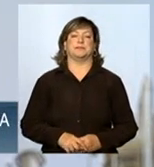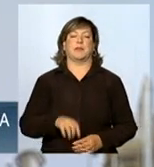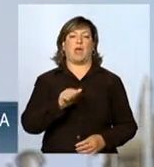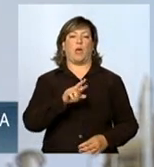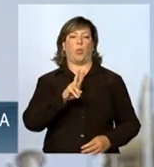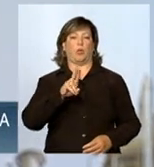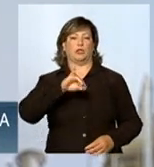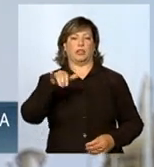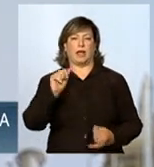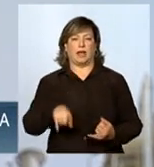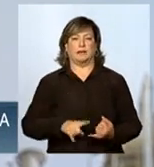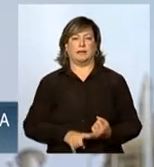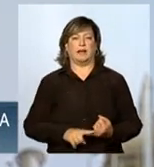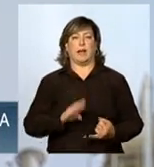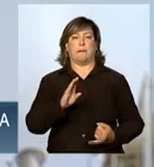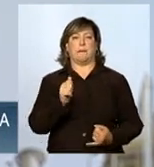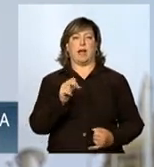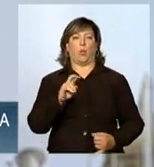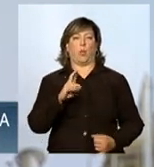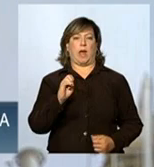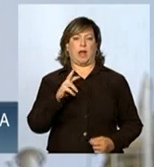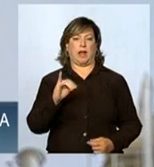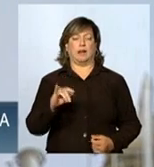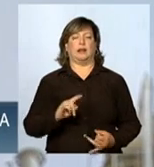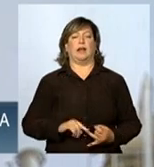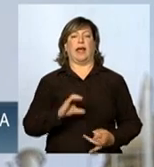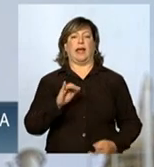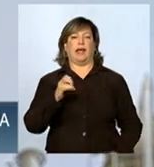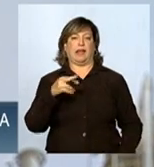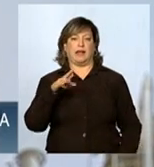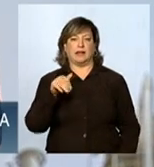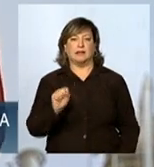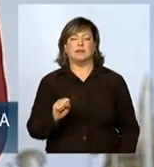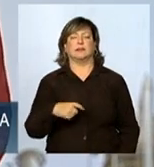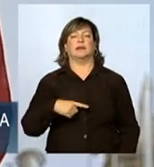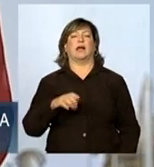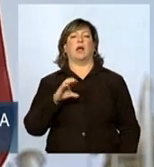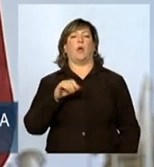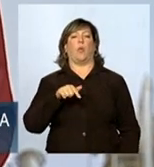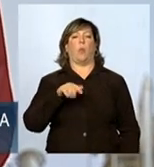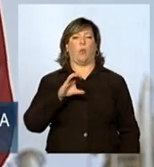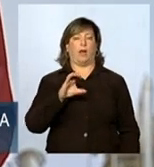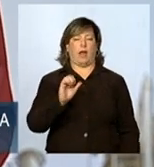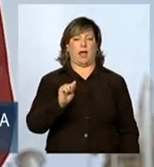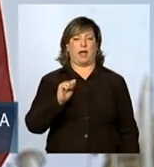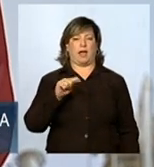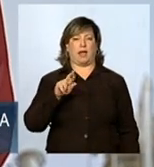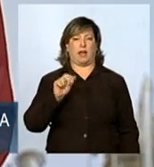Arujá, Barueri, Caieiras, Caraguatatuba,